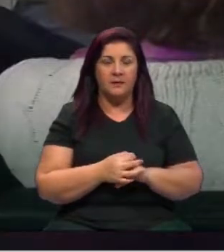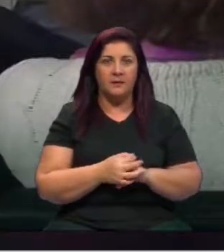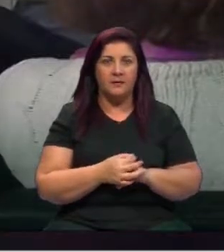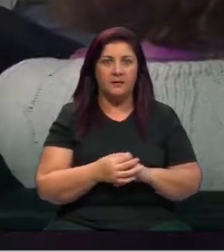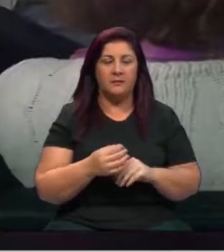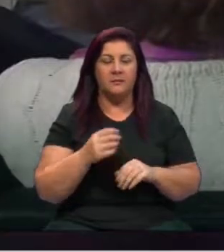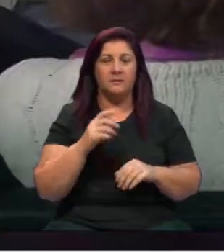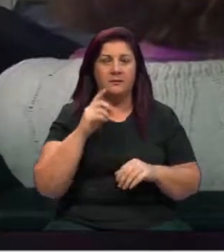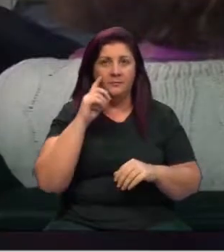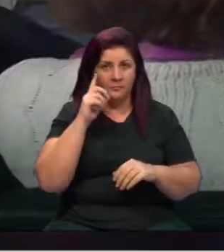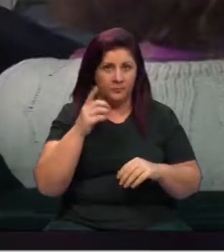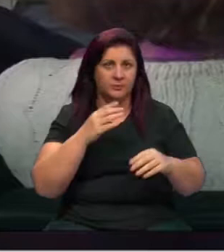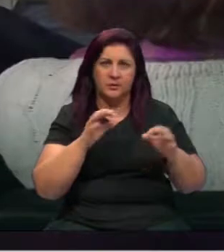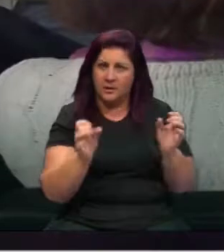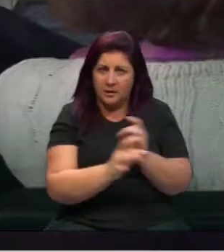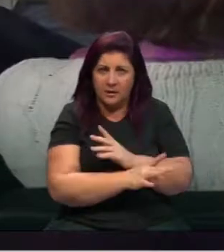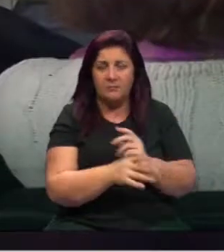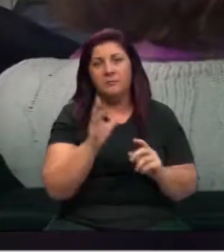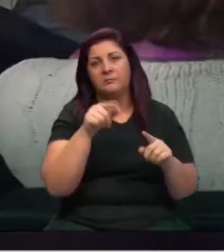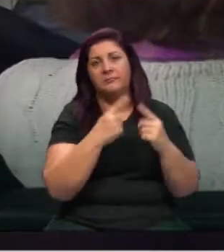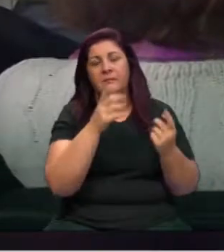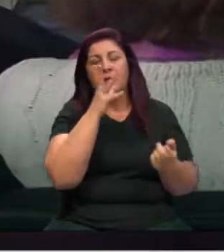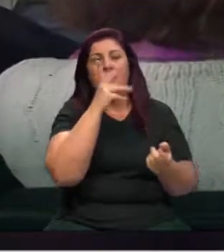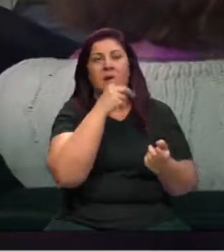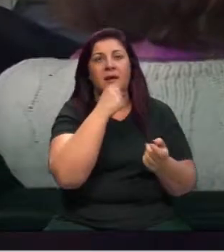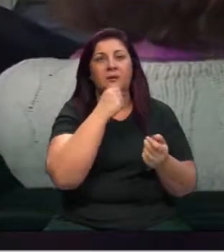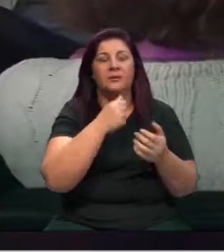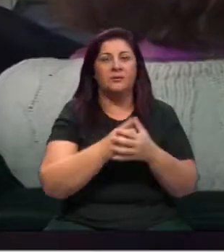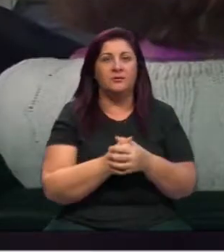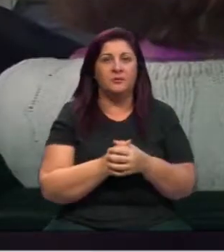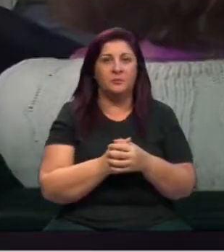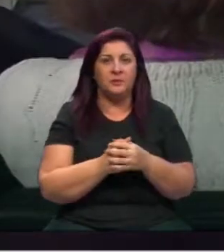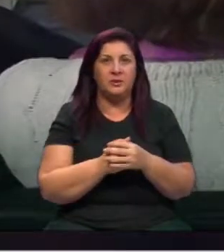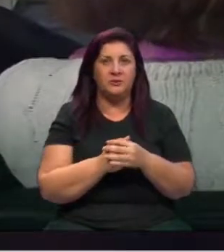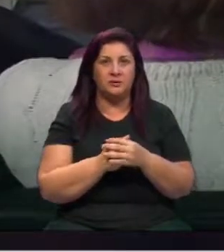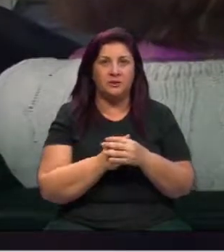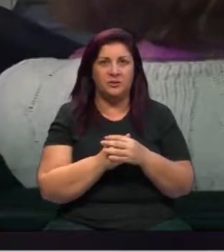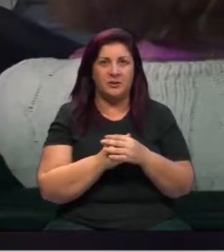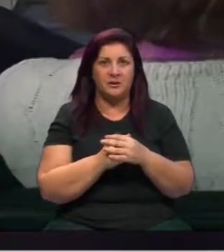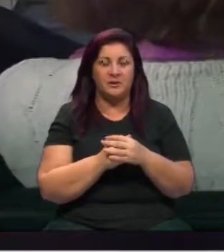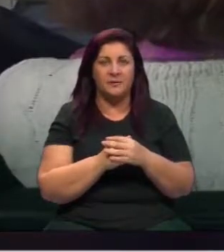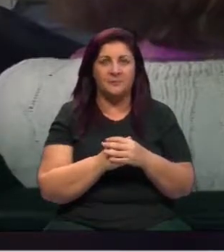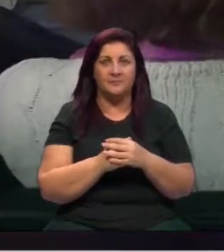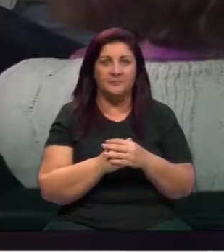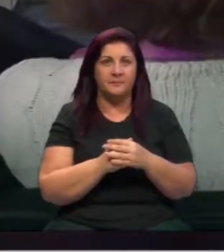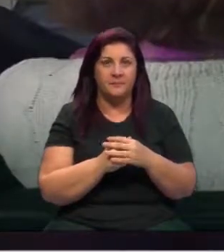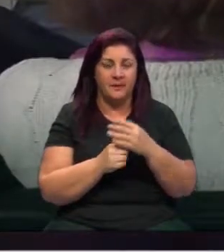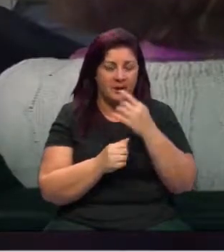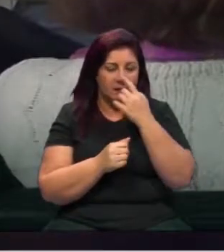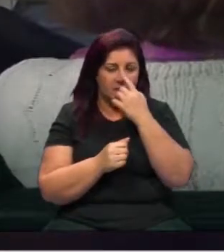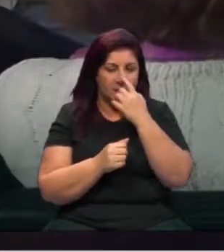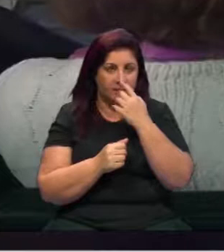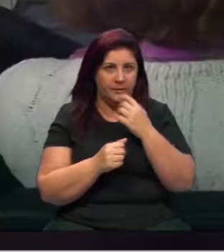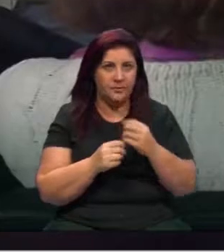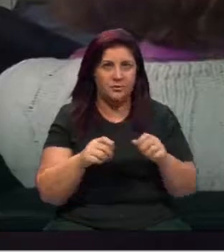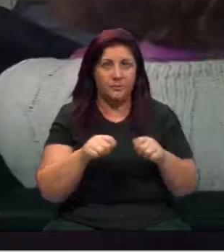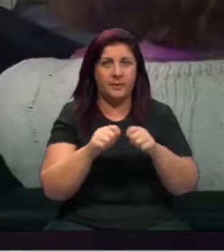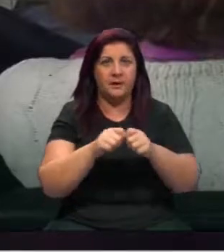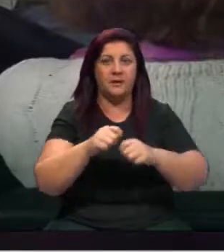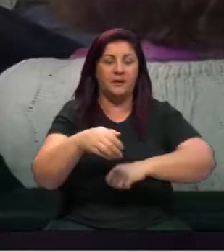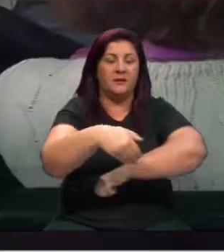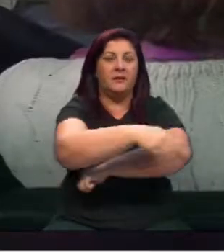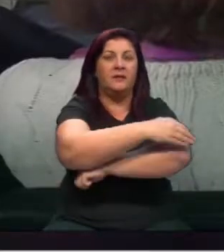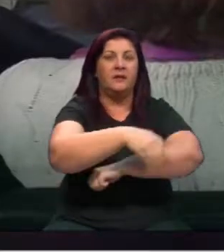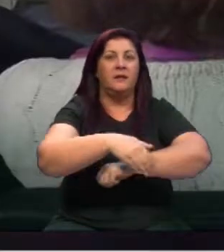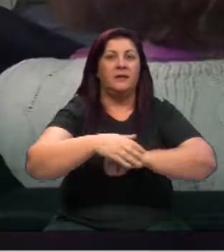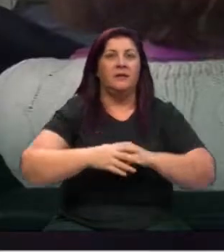vai ser pronto. Só que demorou muito também, né? Mas agora, com a graça de Deus, já foi feito a rotatória lá. Espero que nunca mais dê